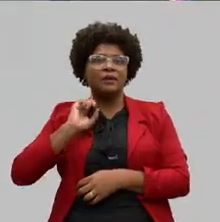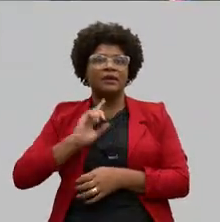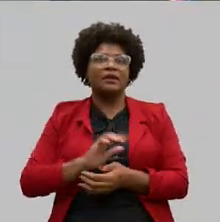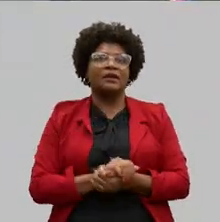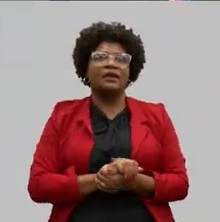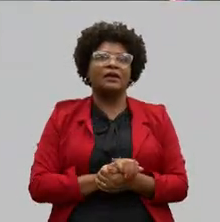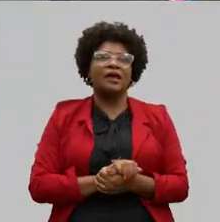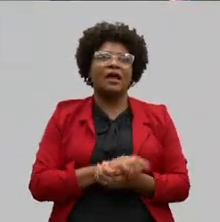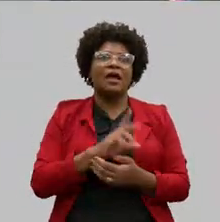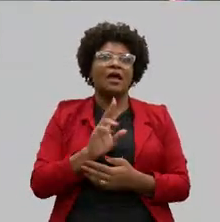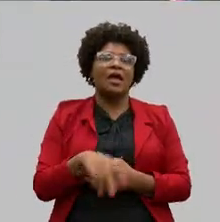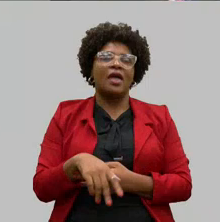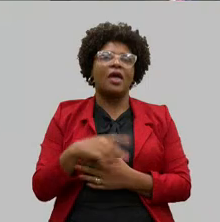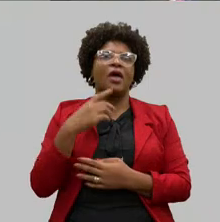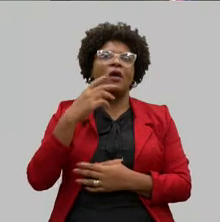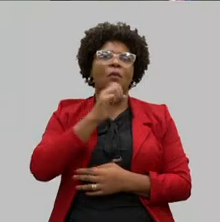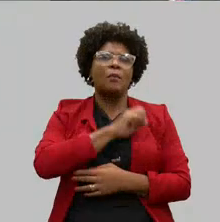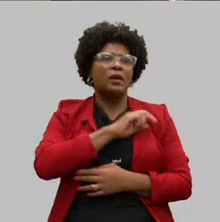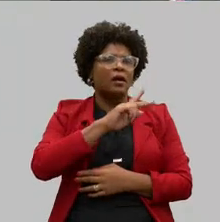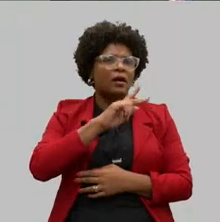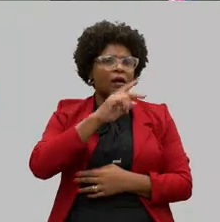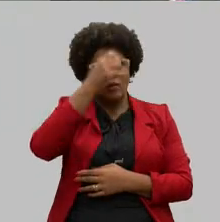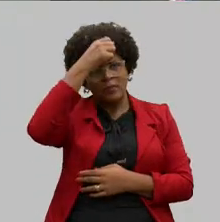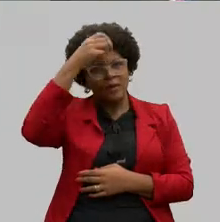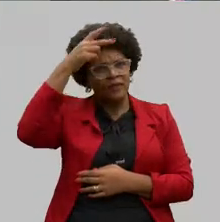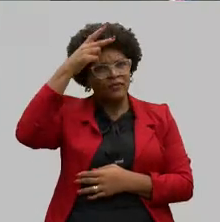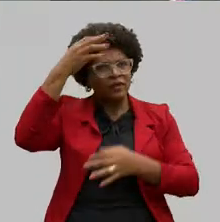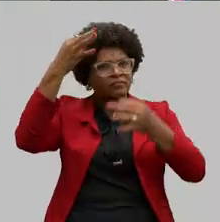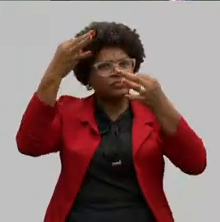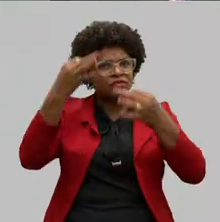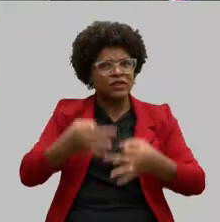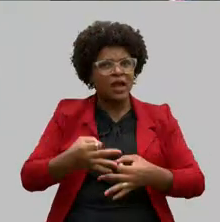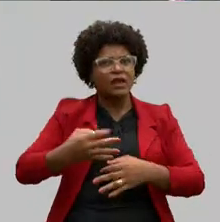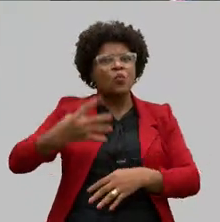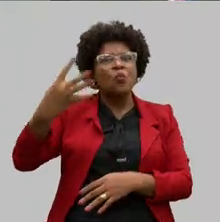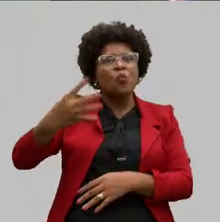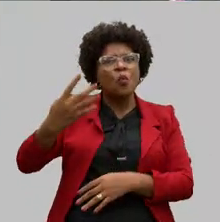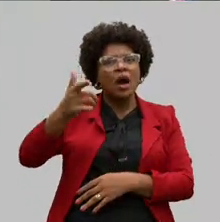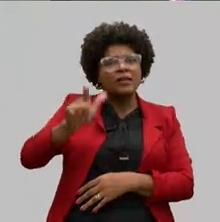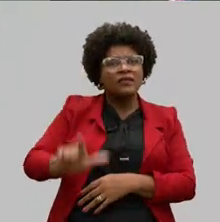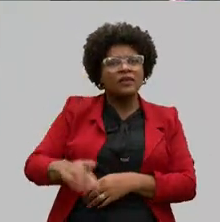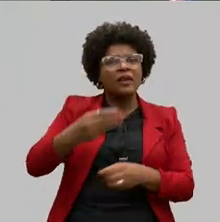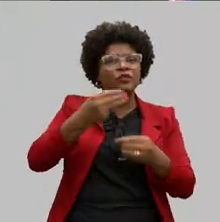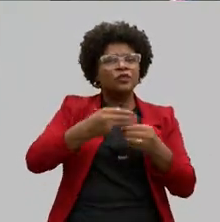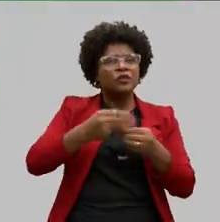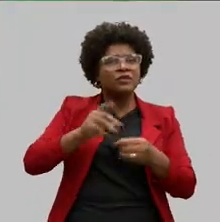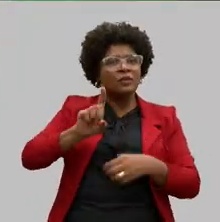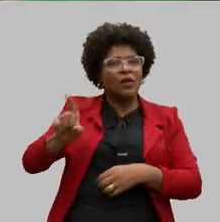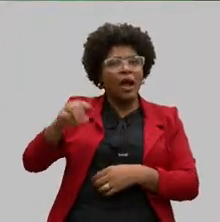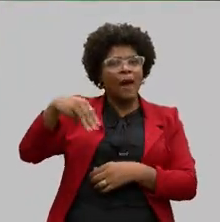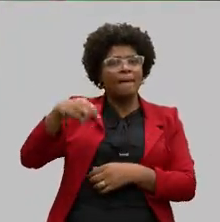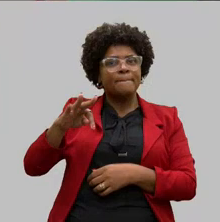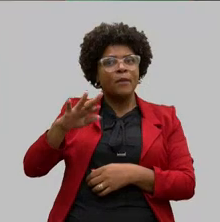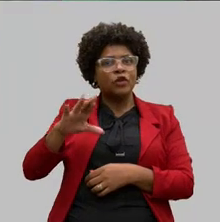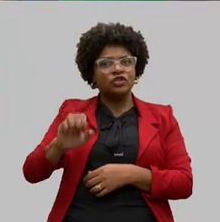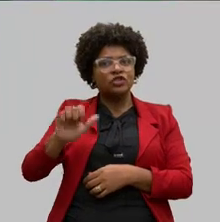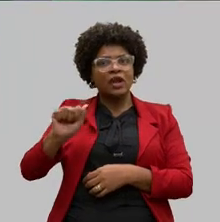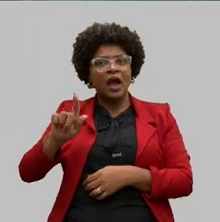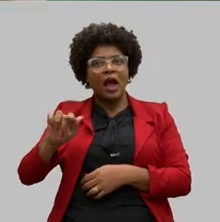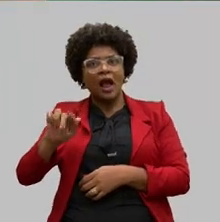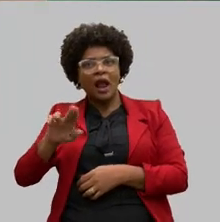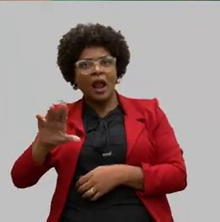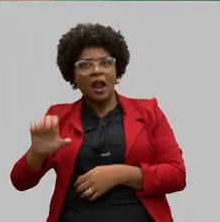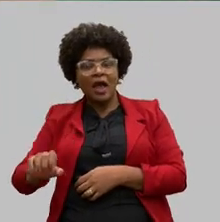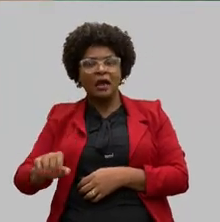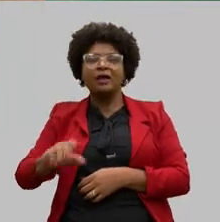Prefeito exemplar Prefeito pela quarta vez do município de Monte Alegre de Minas e foi Prefeito